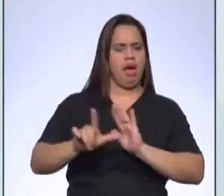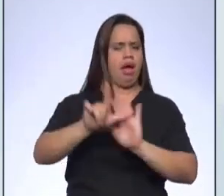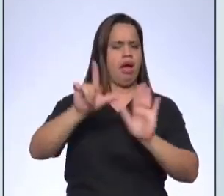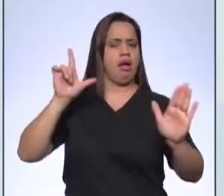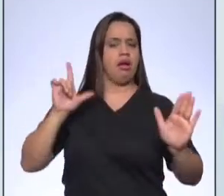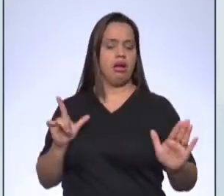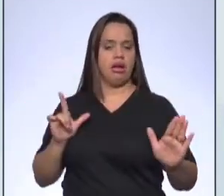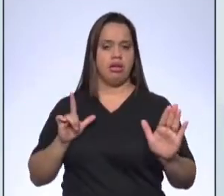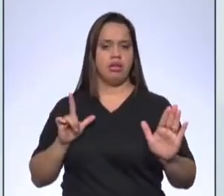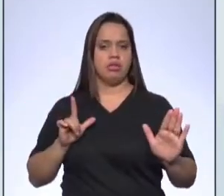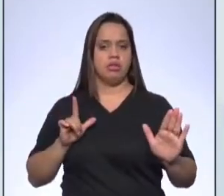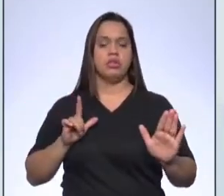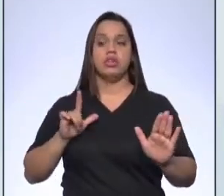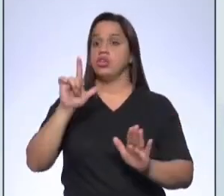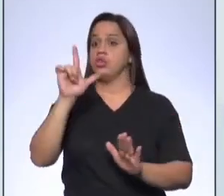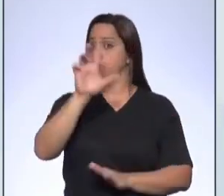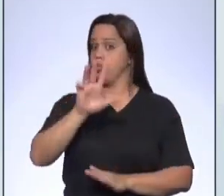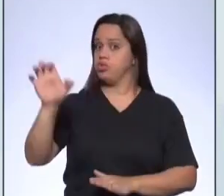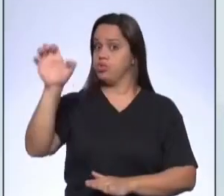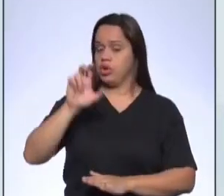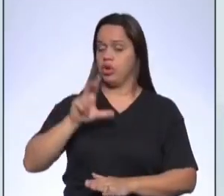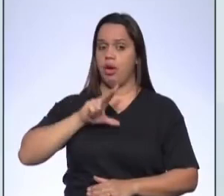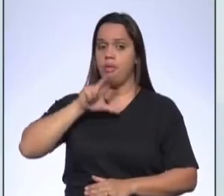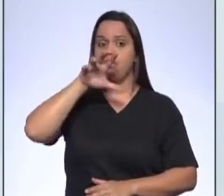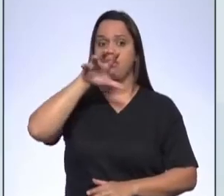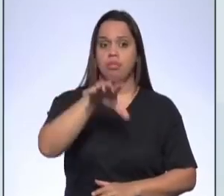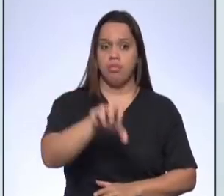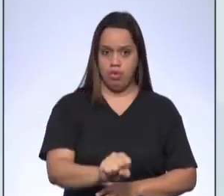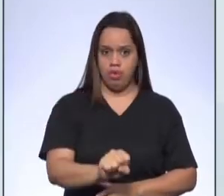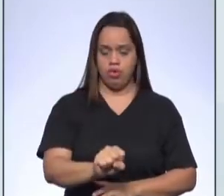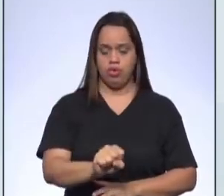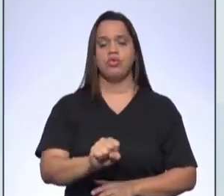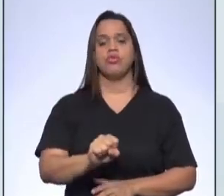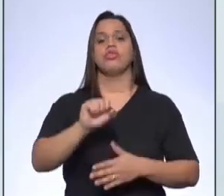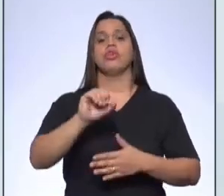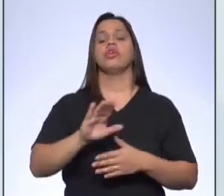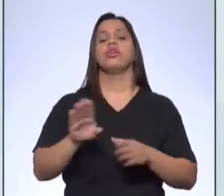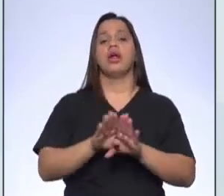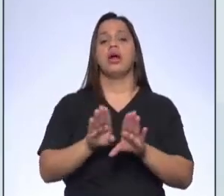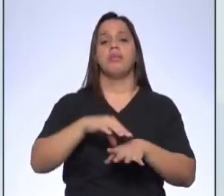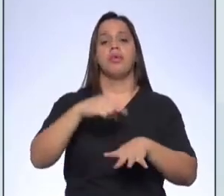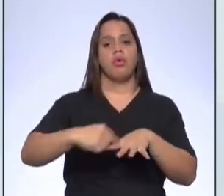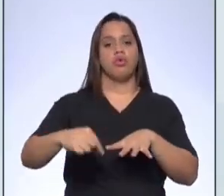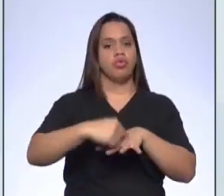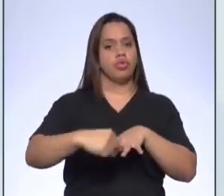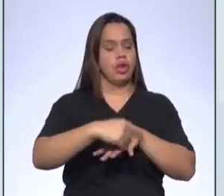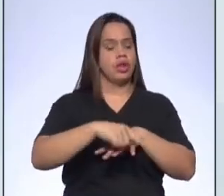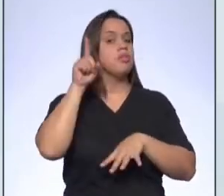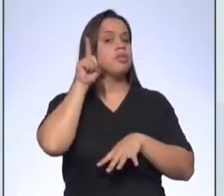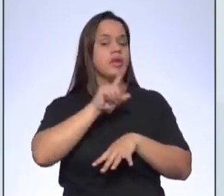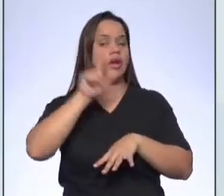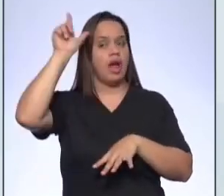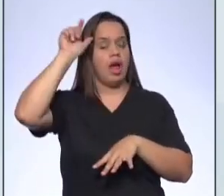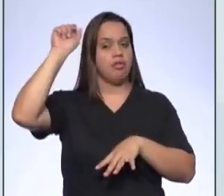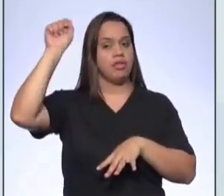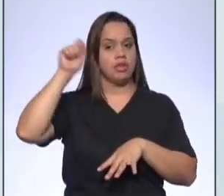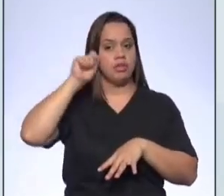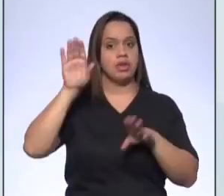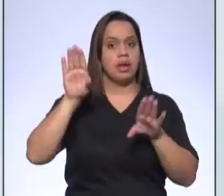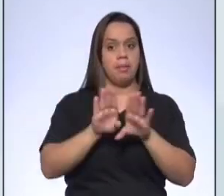europeus realizarem a colonização do continente americano e africano também. As caravanas